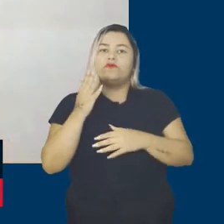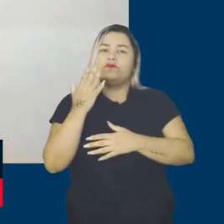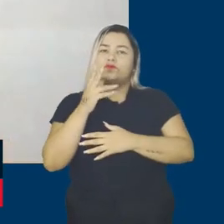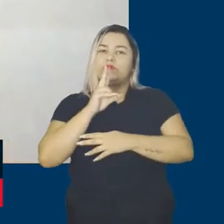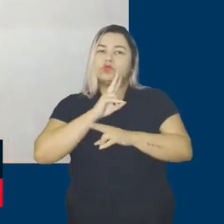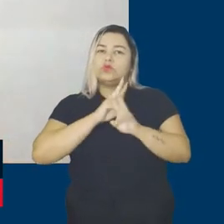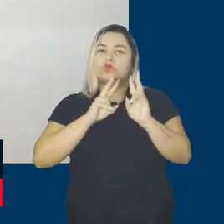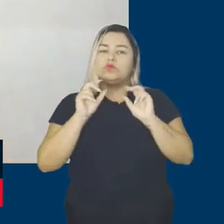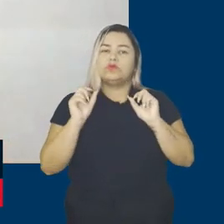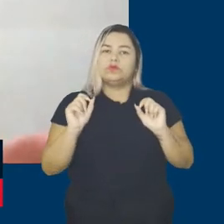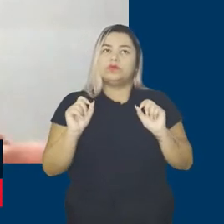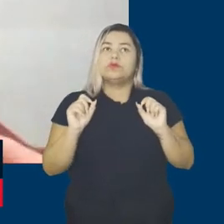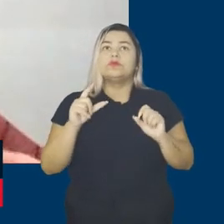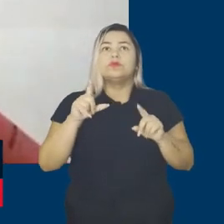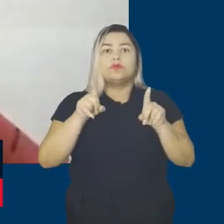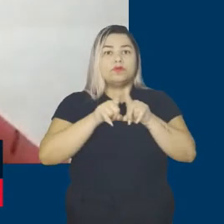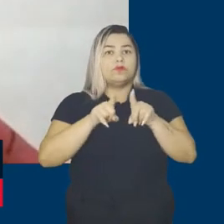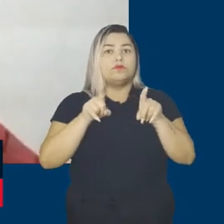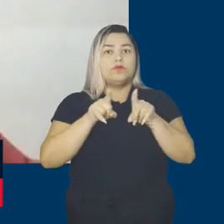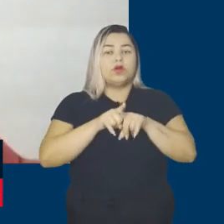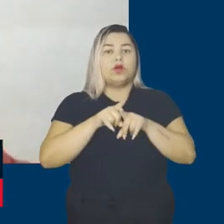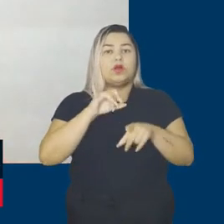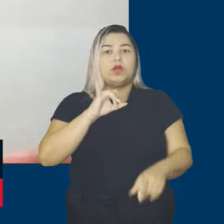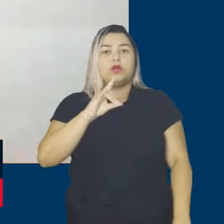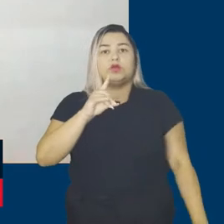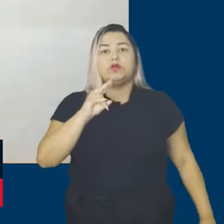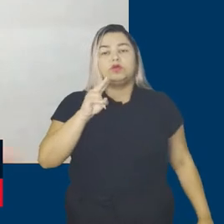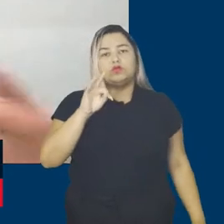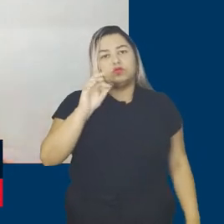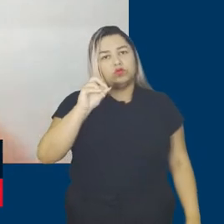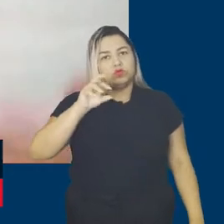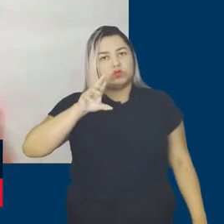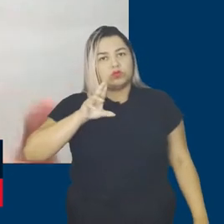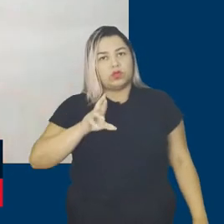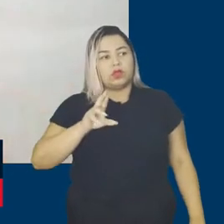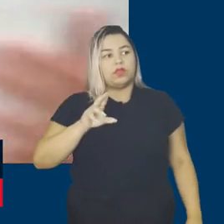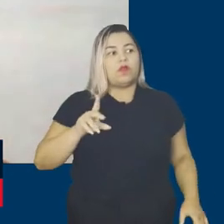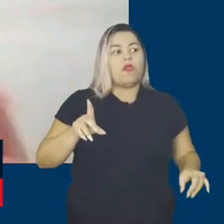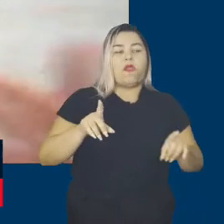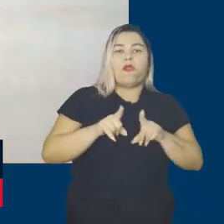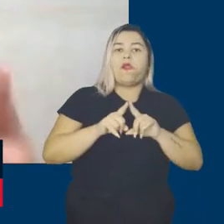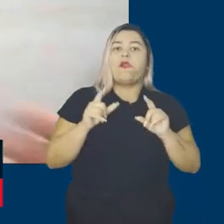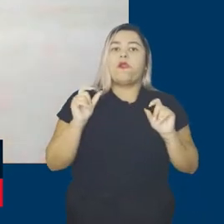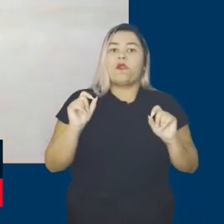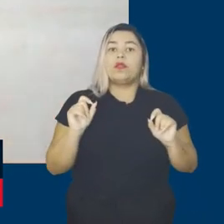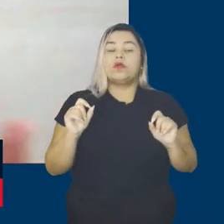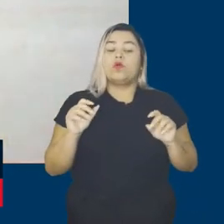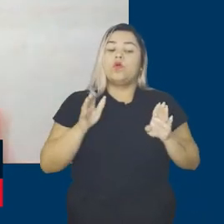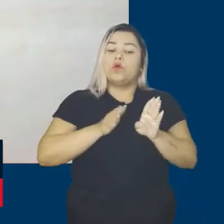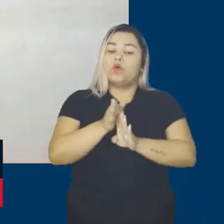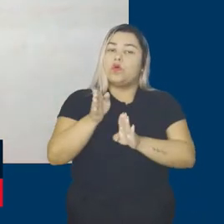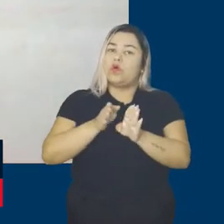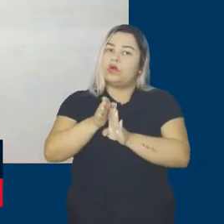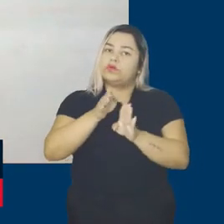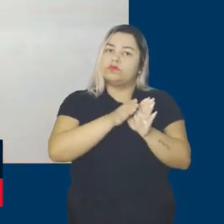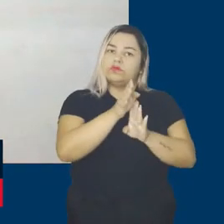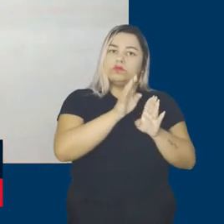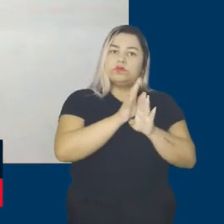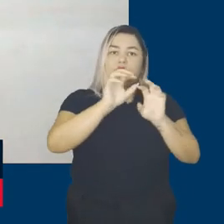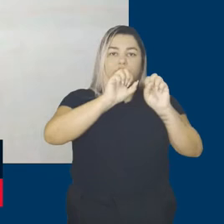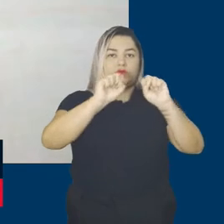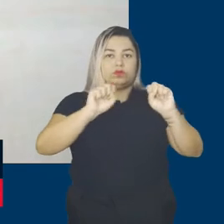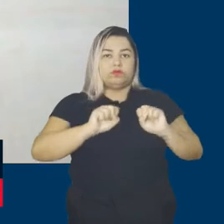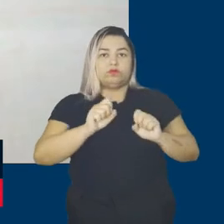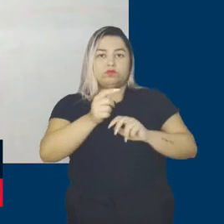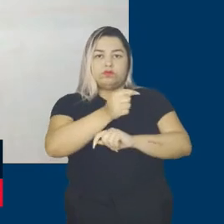visões, né? E também como indutor, né, ao tomar posições e orientar o resto do sistema financeiro.